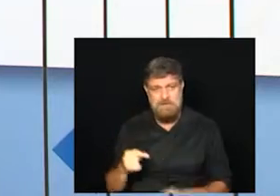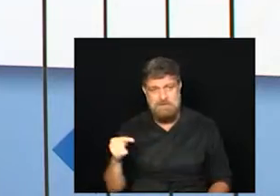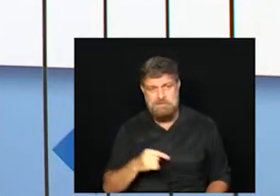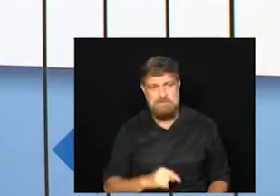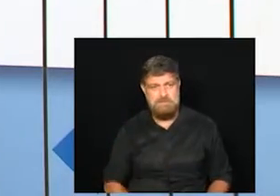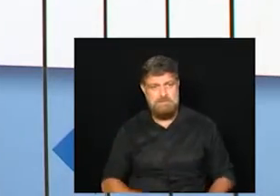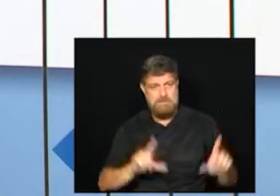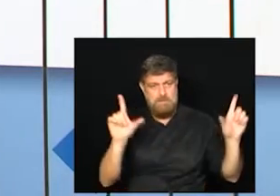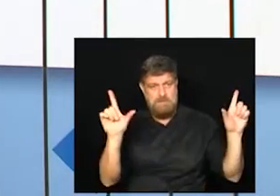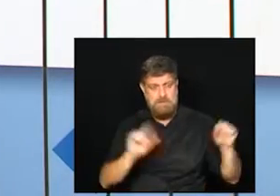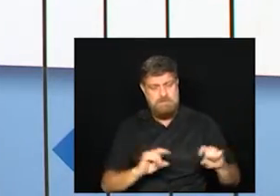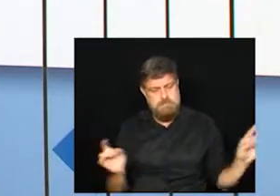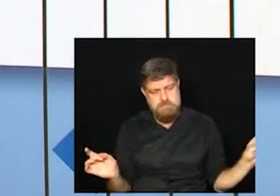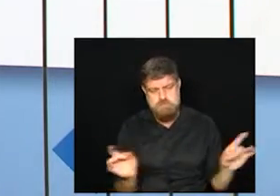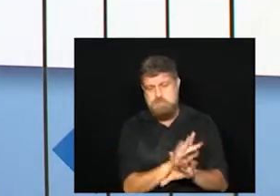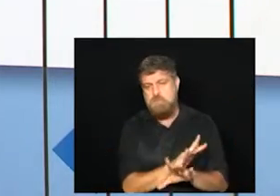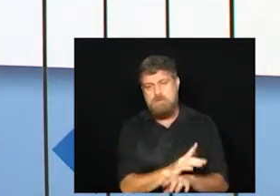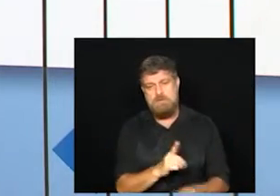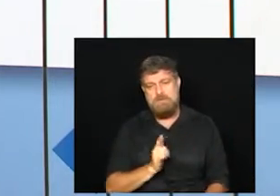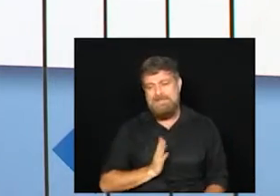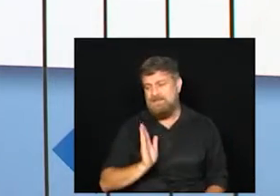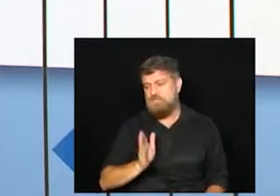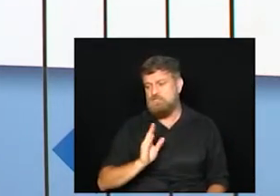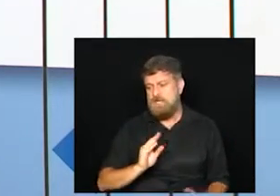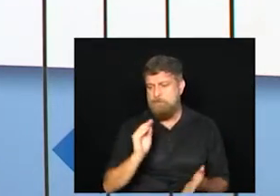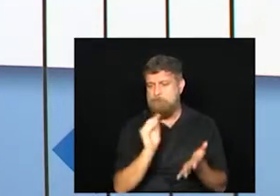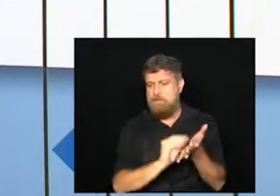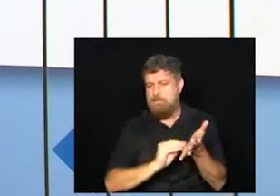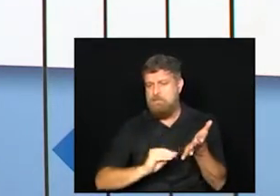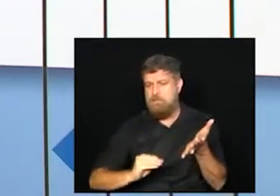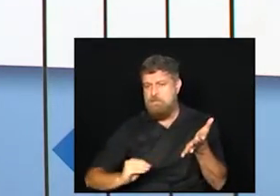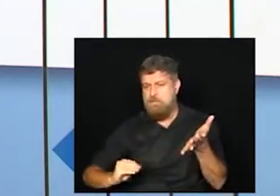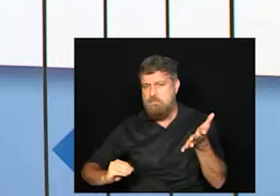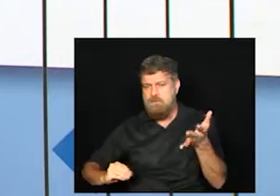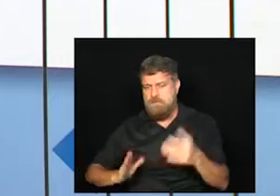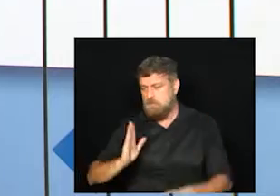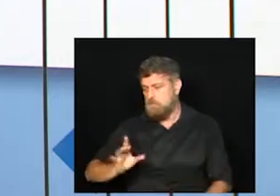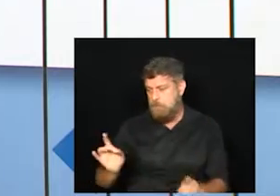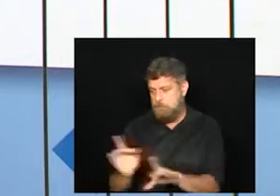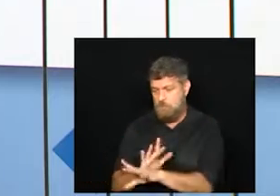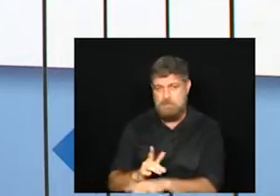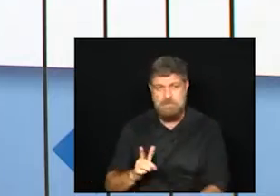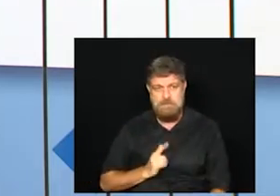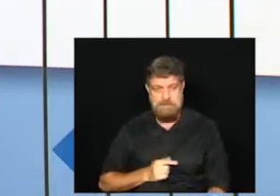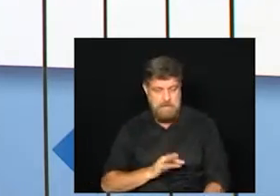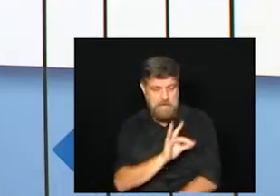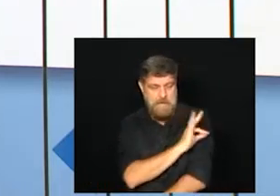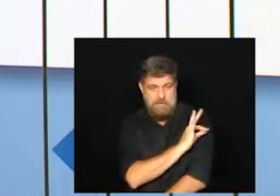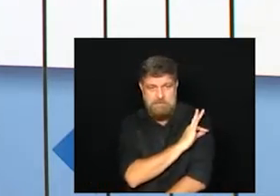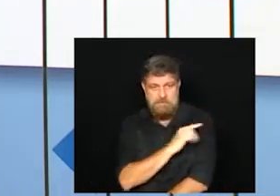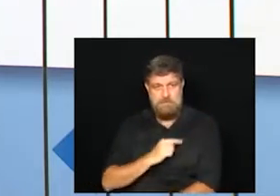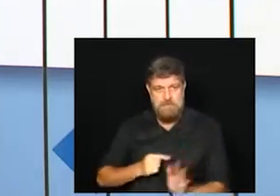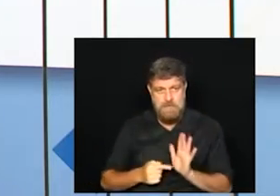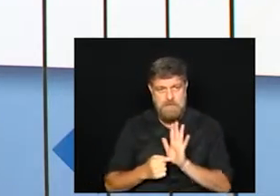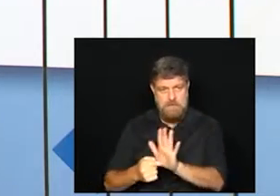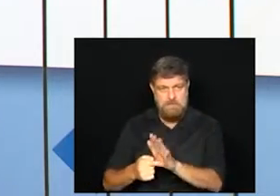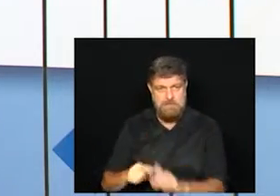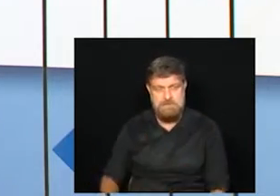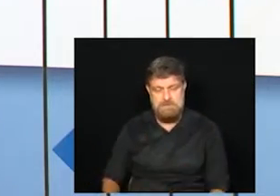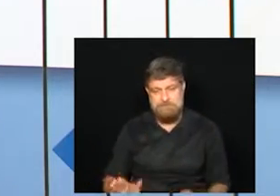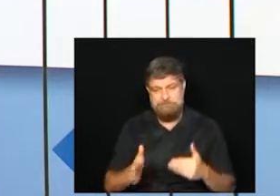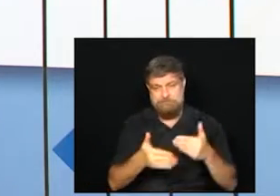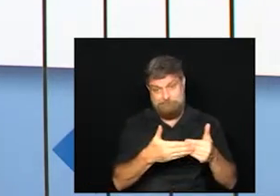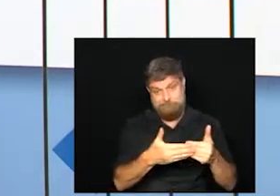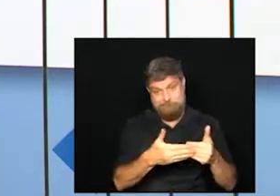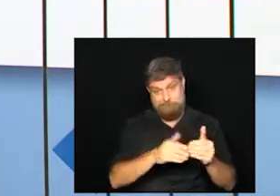essas 53 mil doses tenham sido já agendadas. De acordo com a prefeitura, então, com isso, o agendamento está